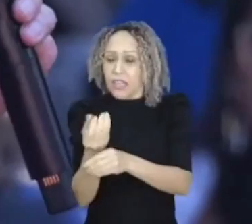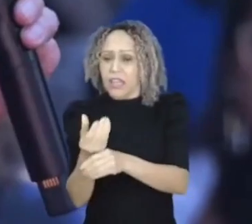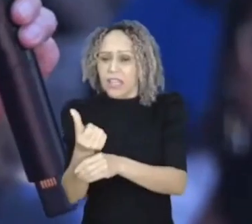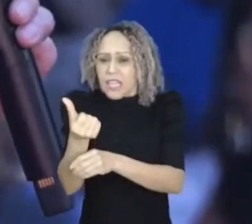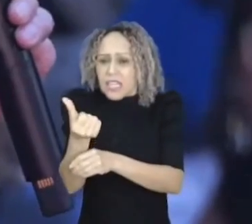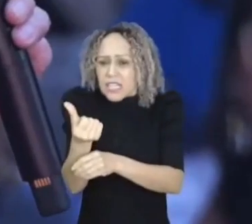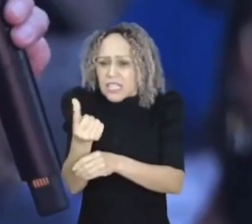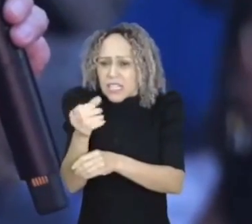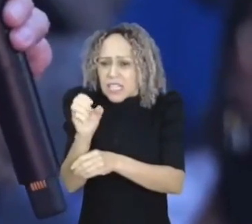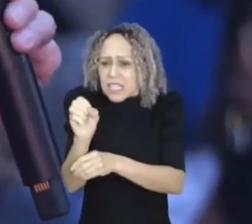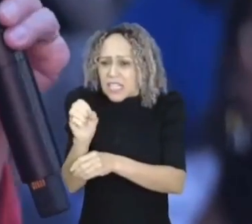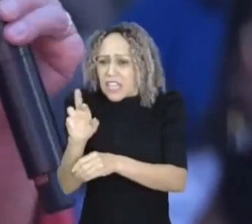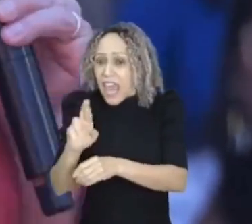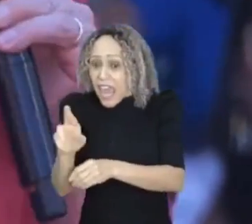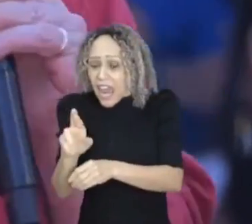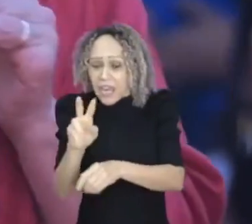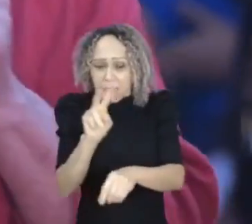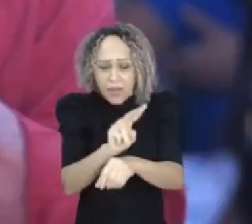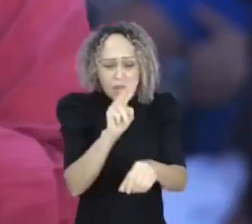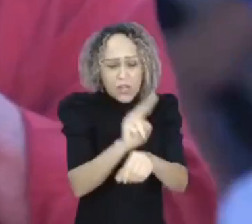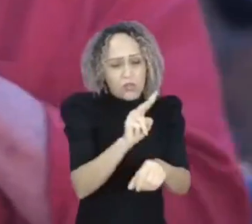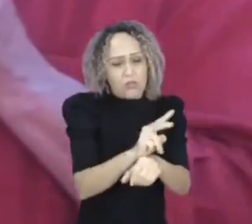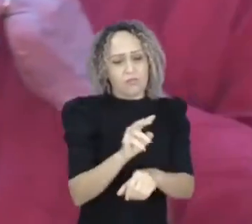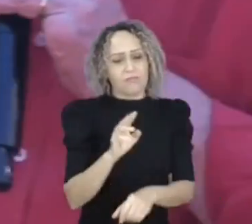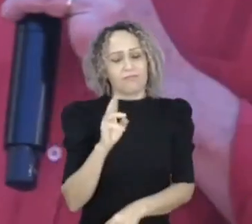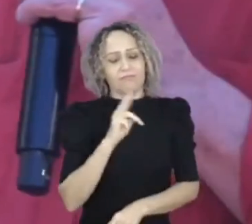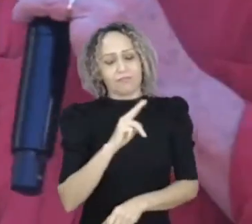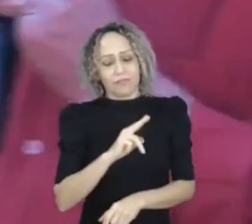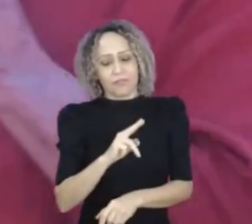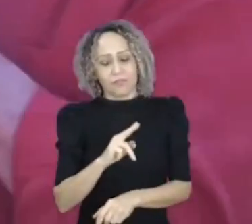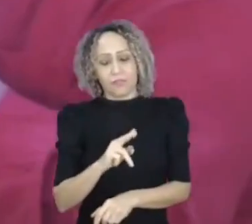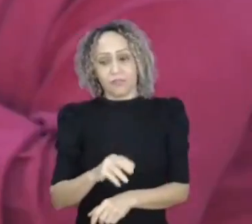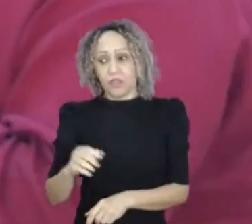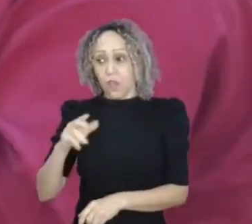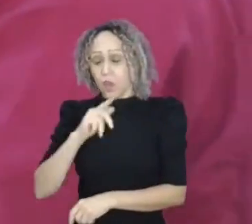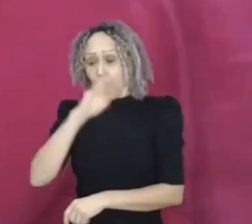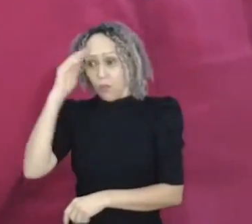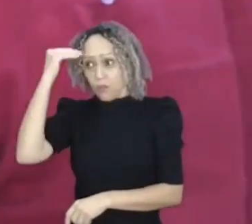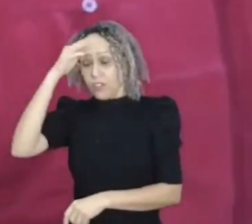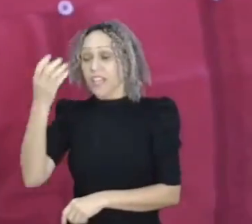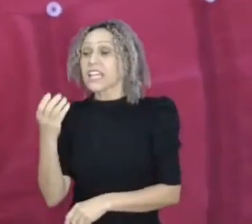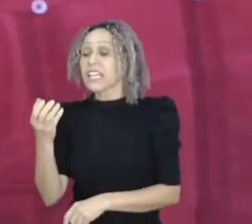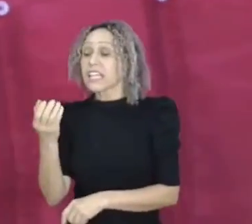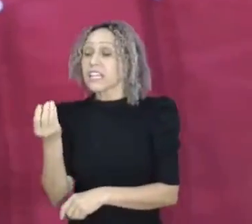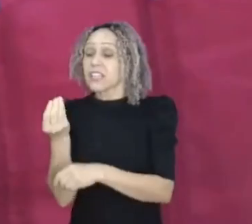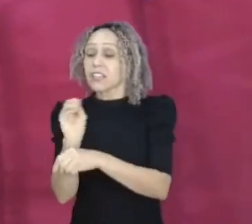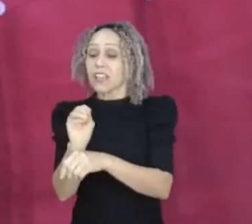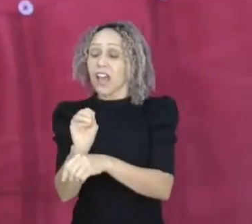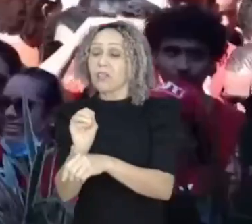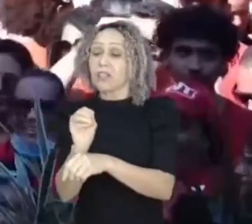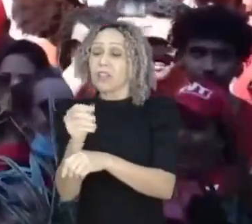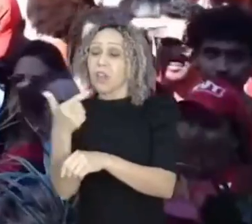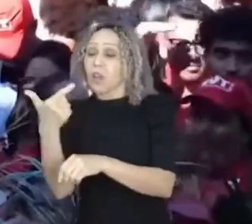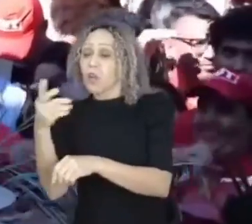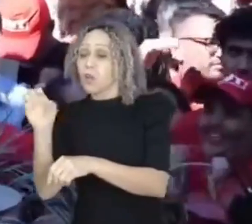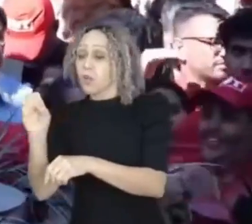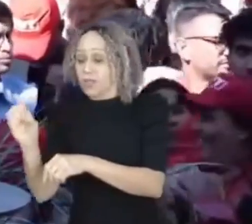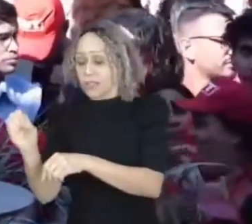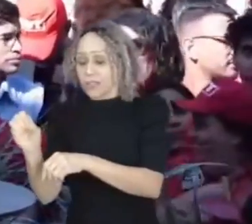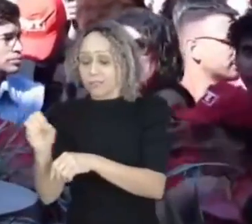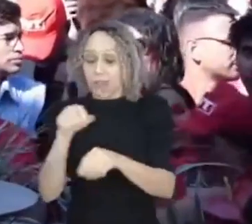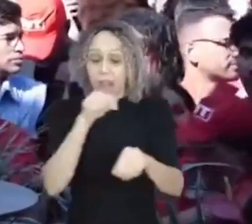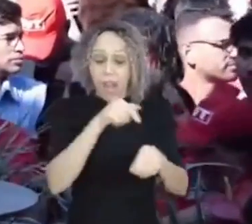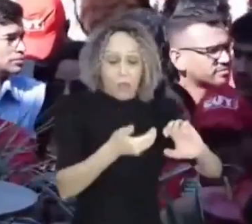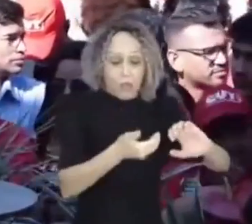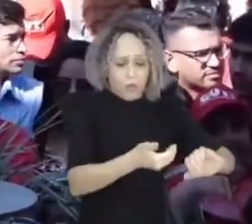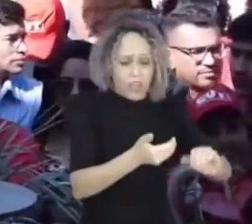200. Depois foi para o Congresso e no Congresso foi aprovado 600. Depois ele